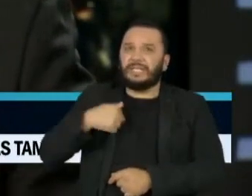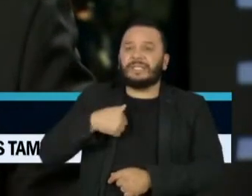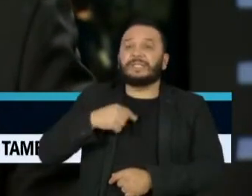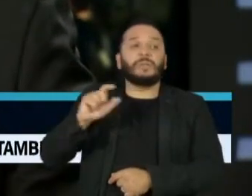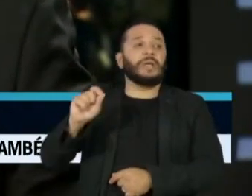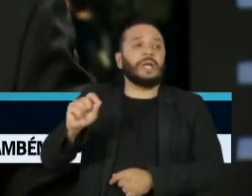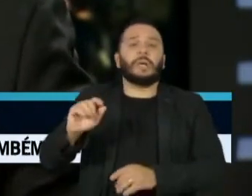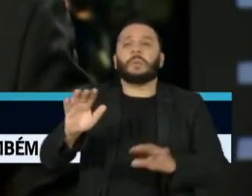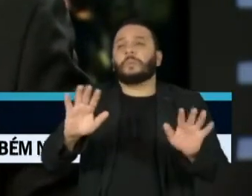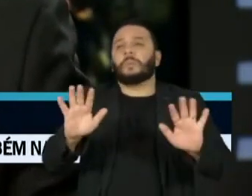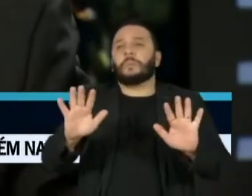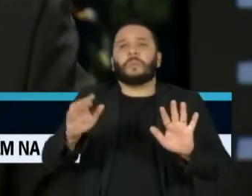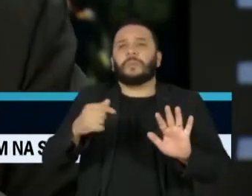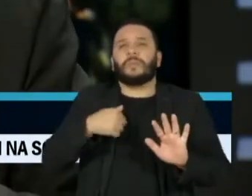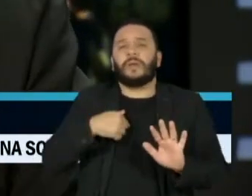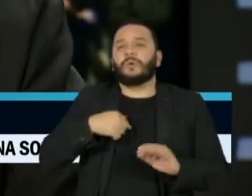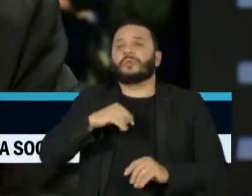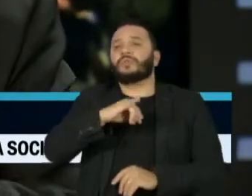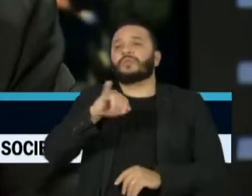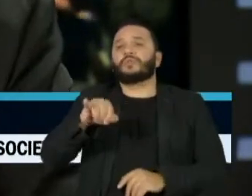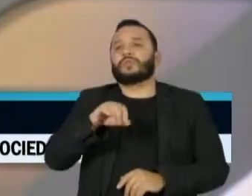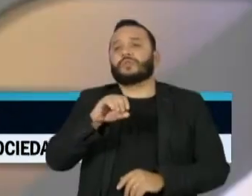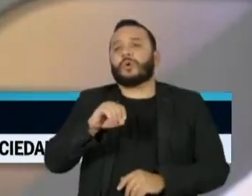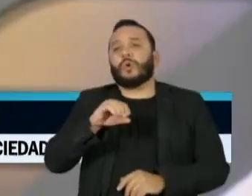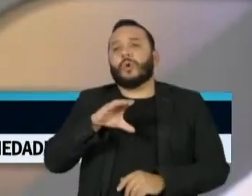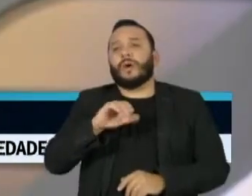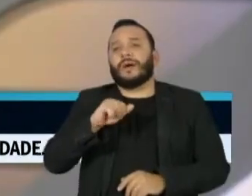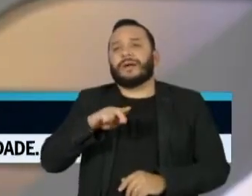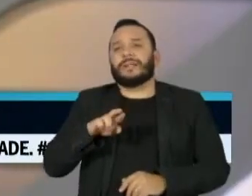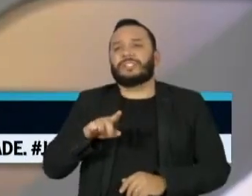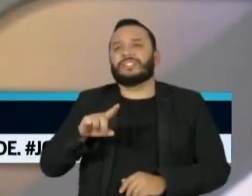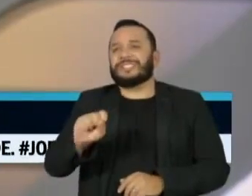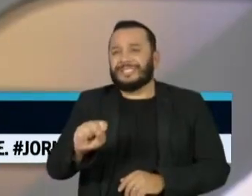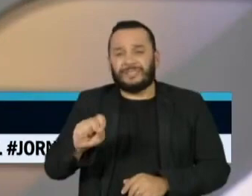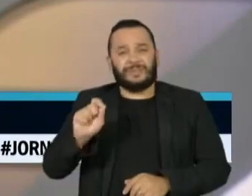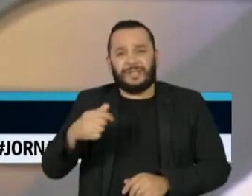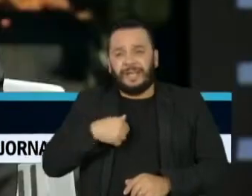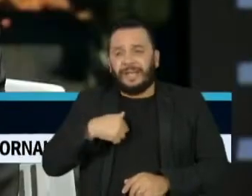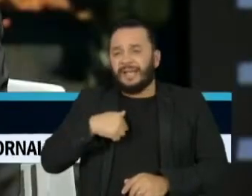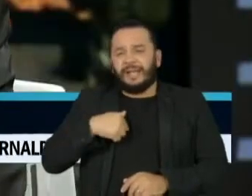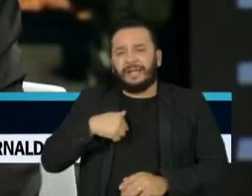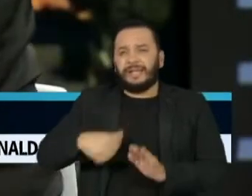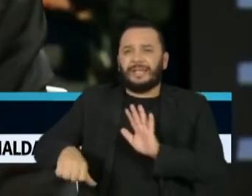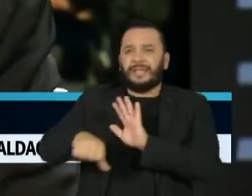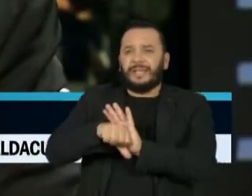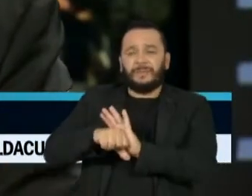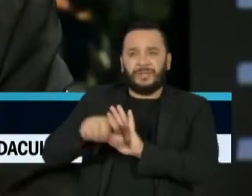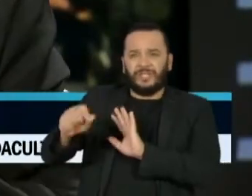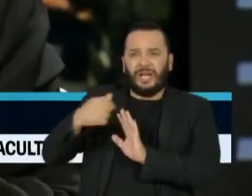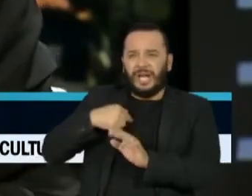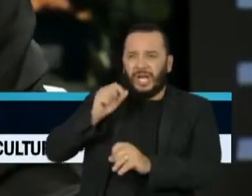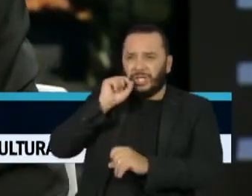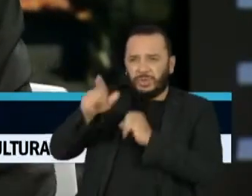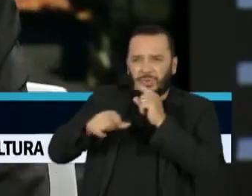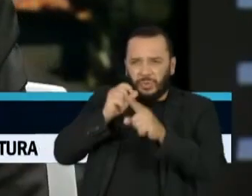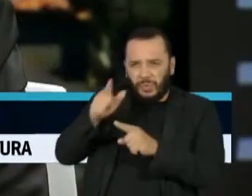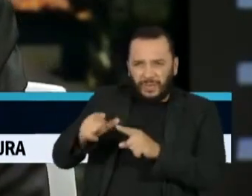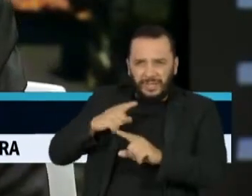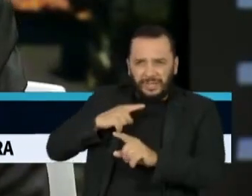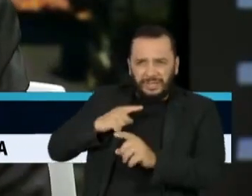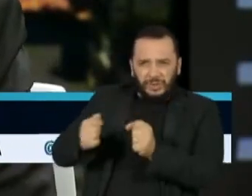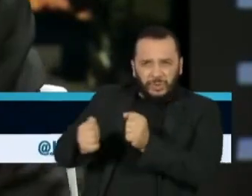questão do ânimo jocande. E esse ânimo jocande retira o crime de injúria com preconceito. Ou seja, tem